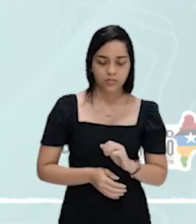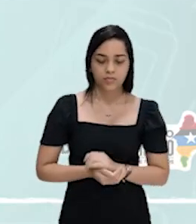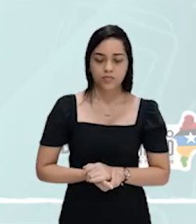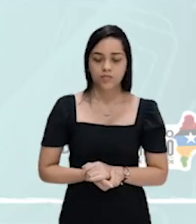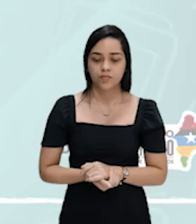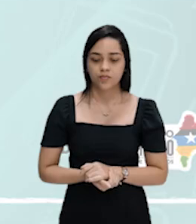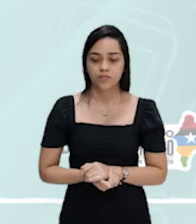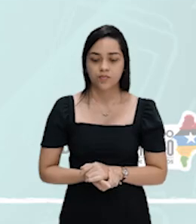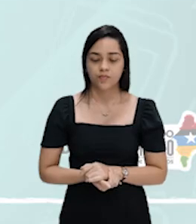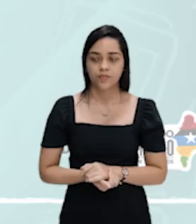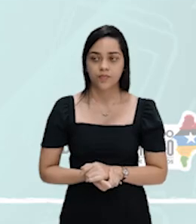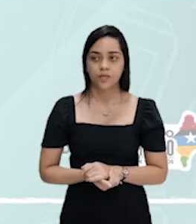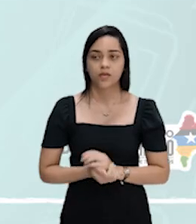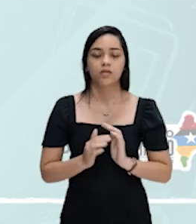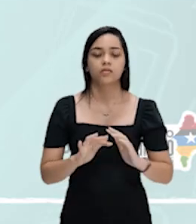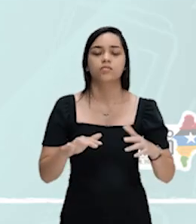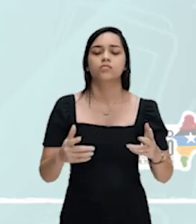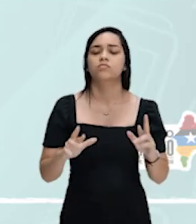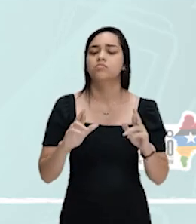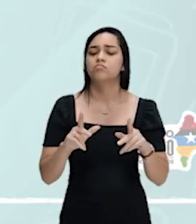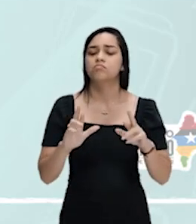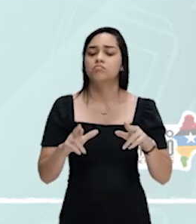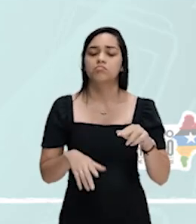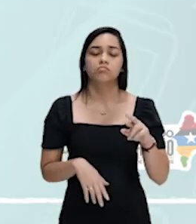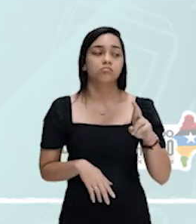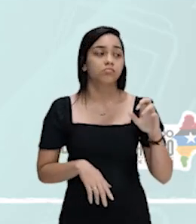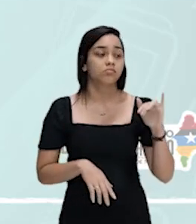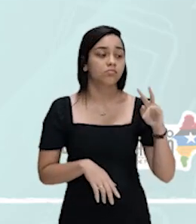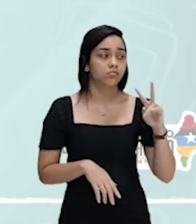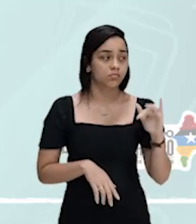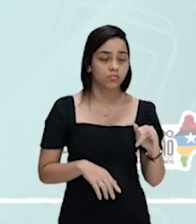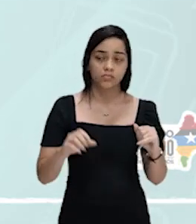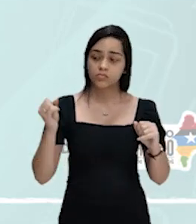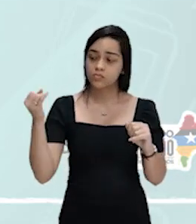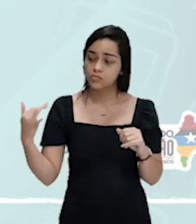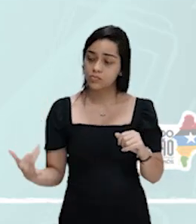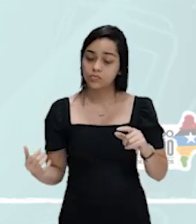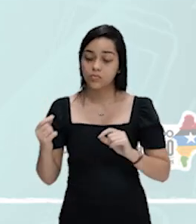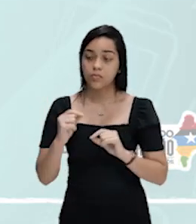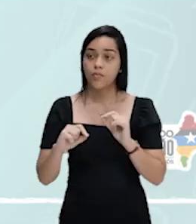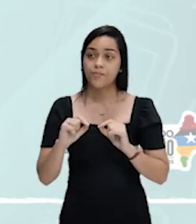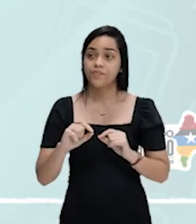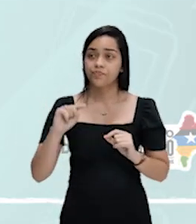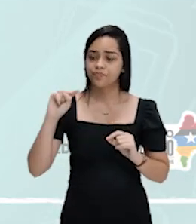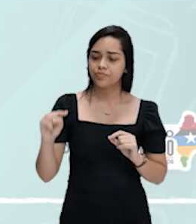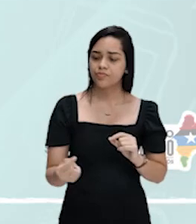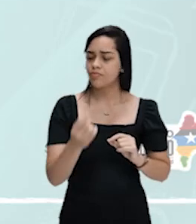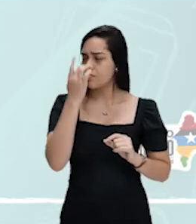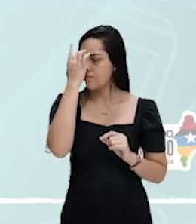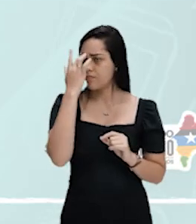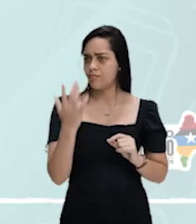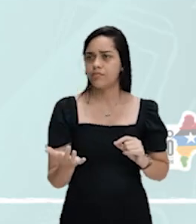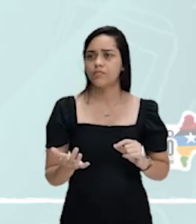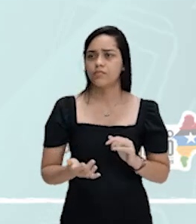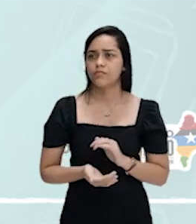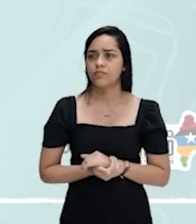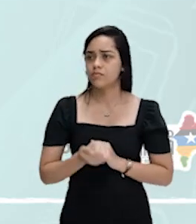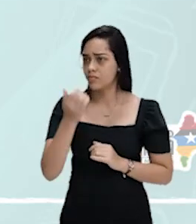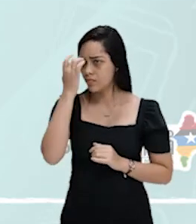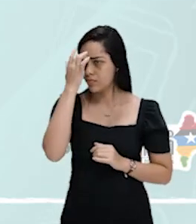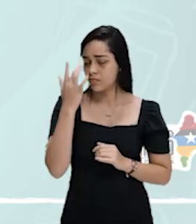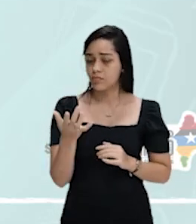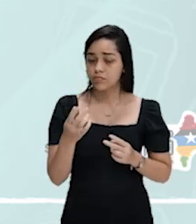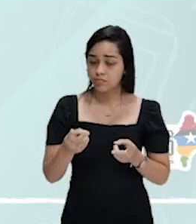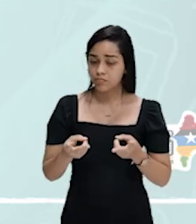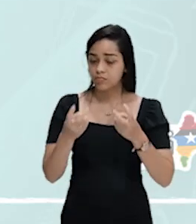e restrutiva o que diferencia a restritiva da explicativa as vírgulas fácil demais muito fácil